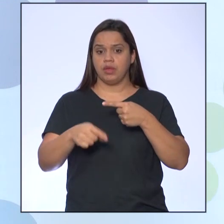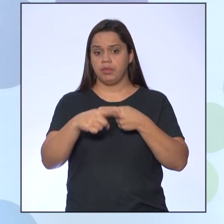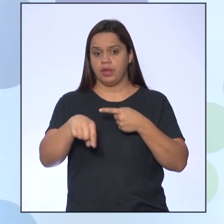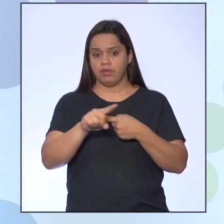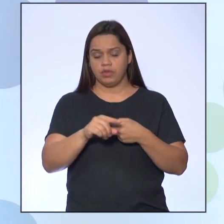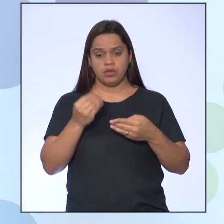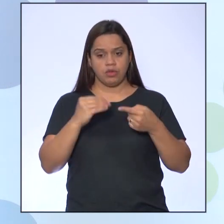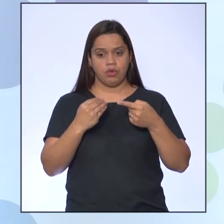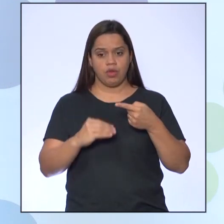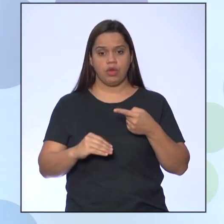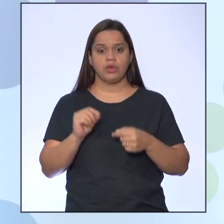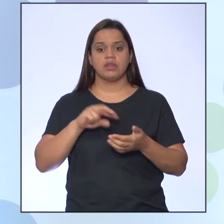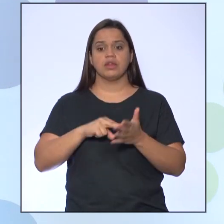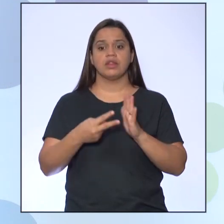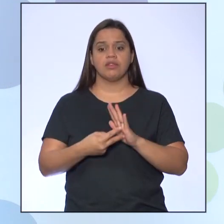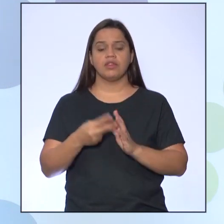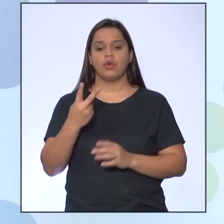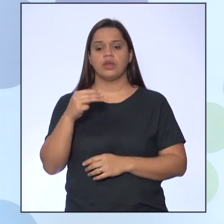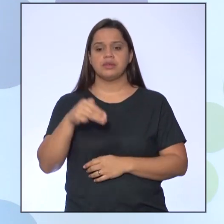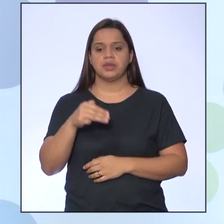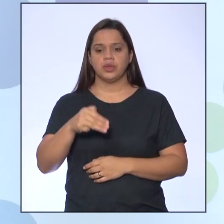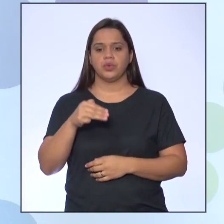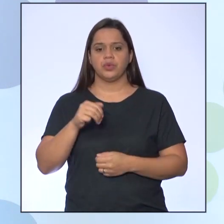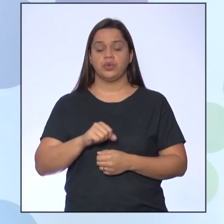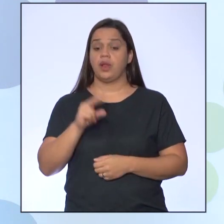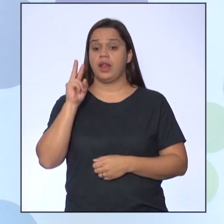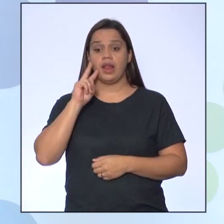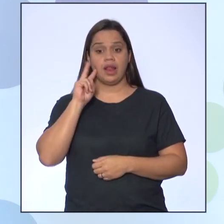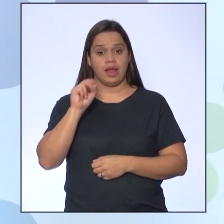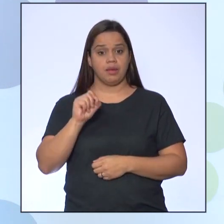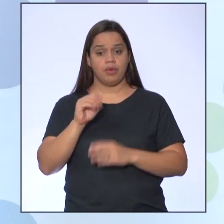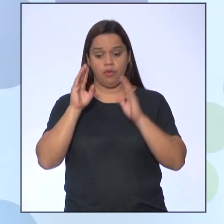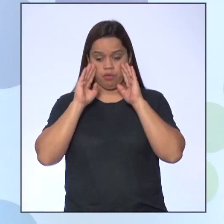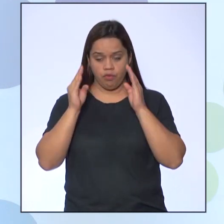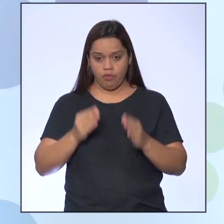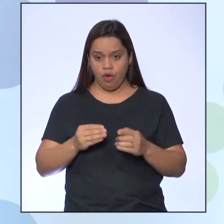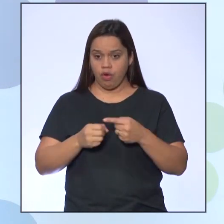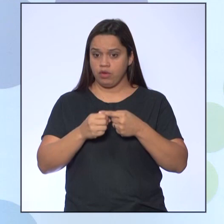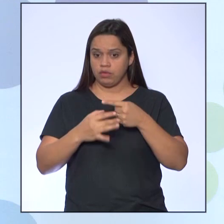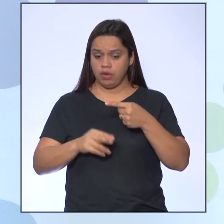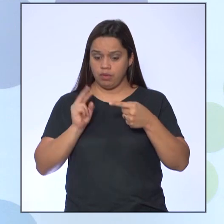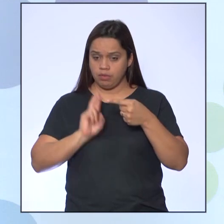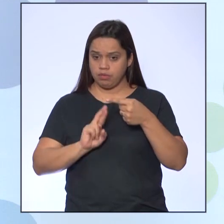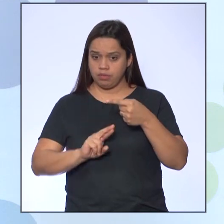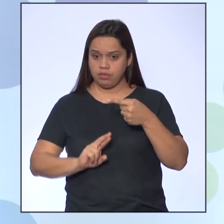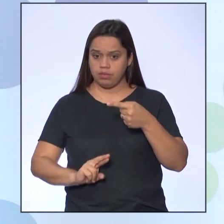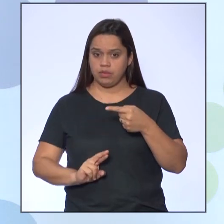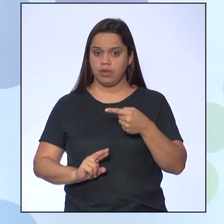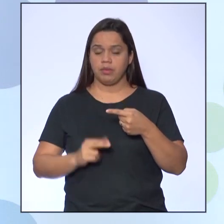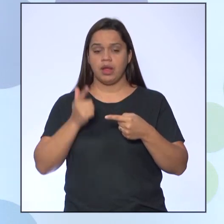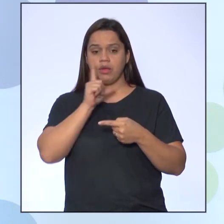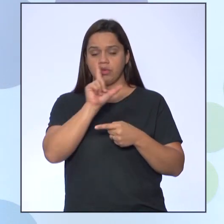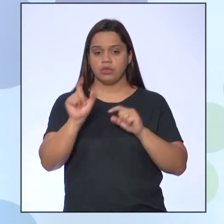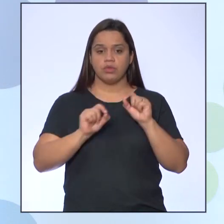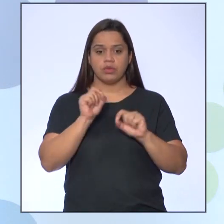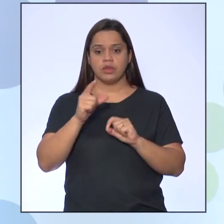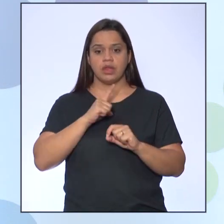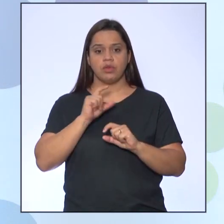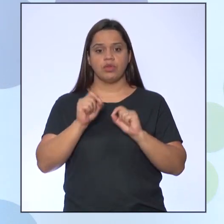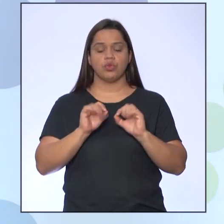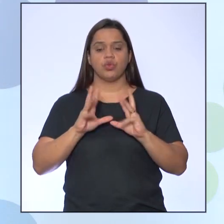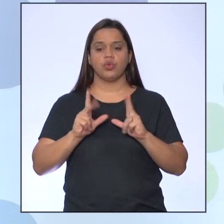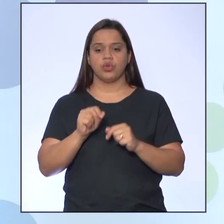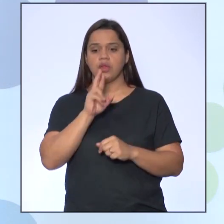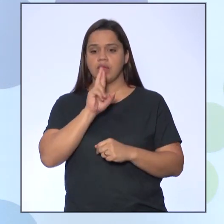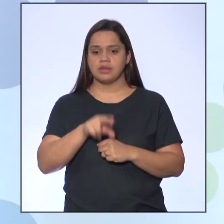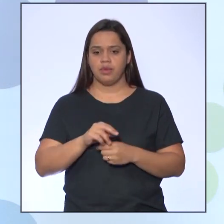o que vocês acham. Vamos lá, vocês têm 2 minutinhos. Lembre-se, foco no chat para que a gente consiga considerar as